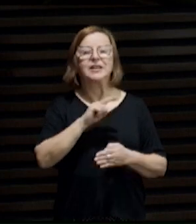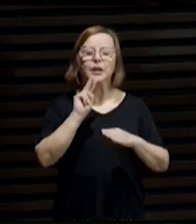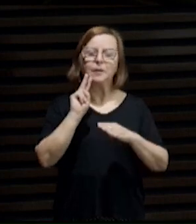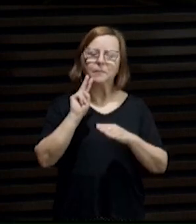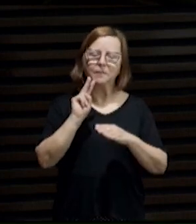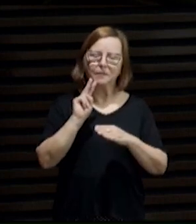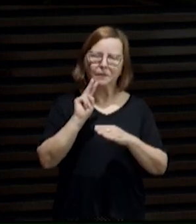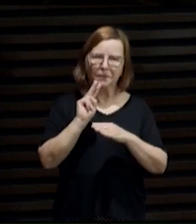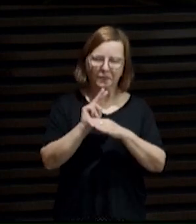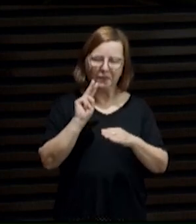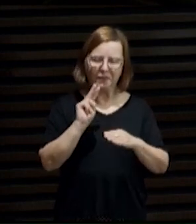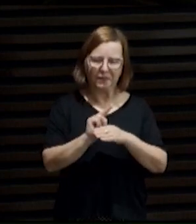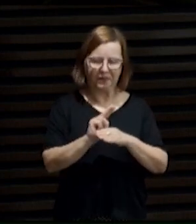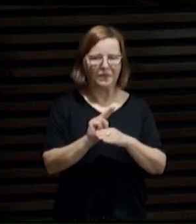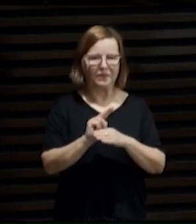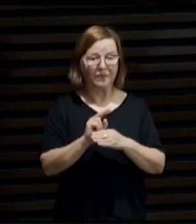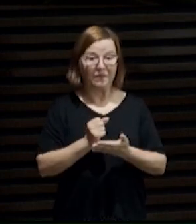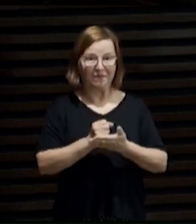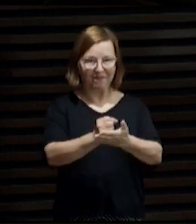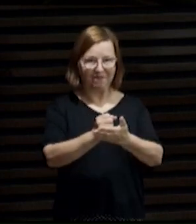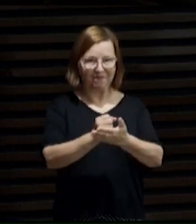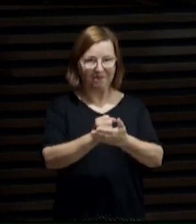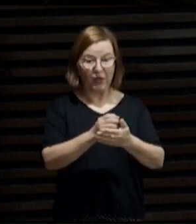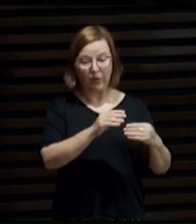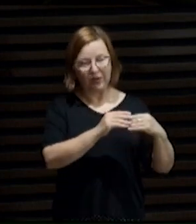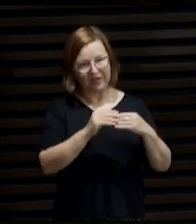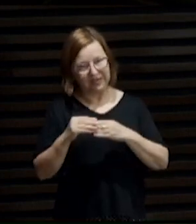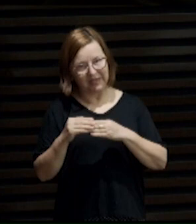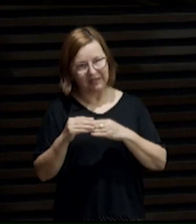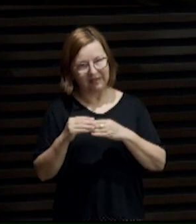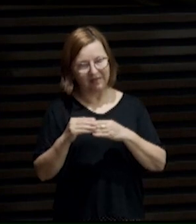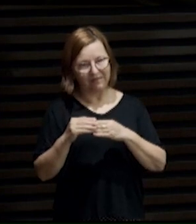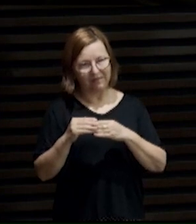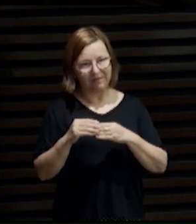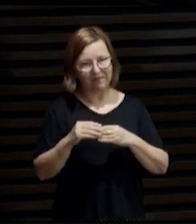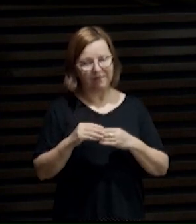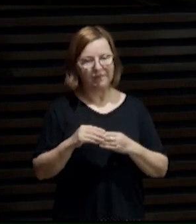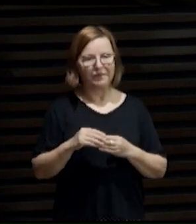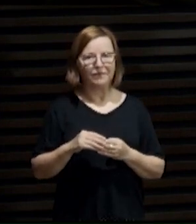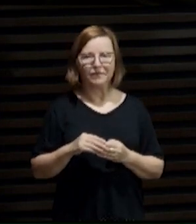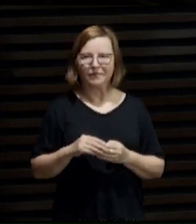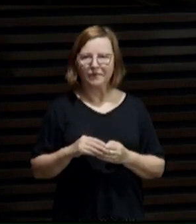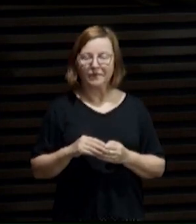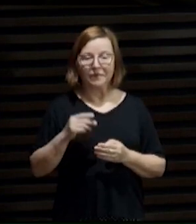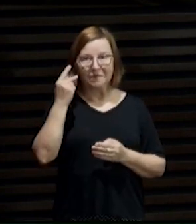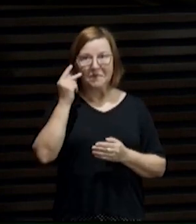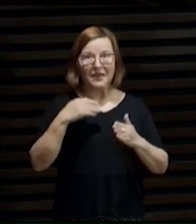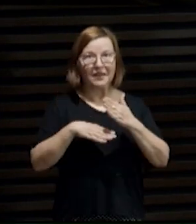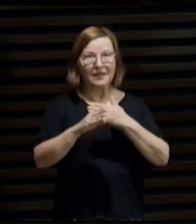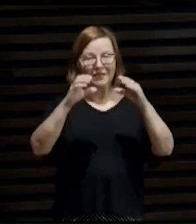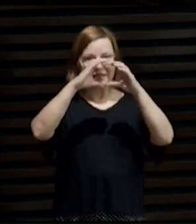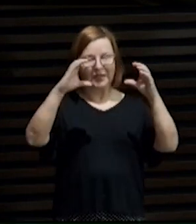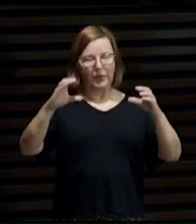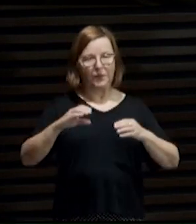provida, para ser orientada, a fim de que ela vá para o céu. Então, mulheres que ainda